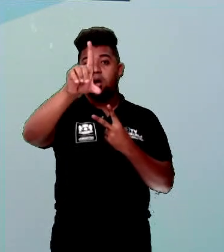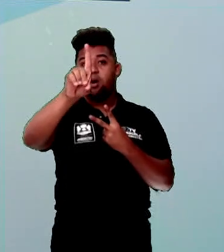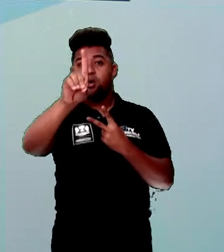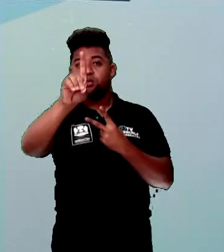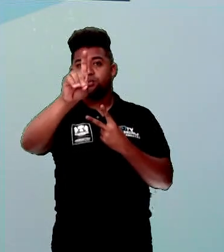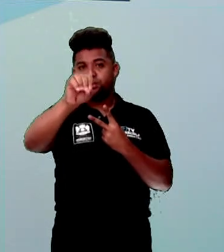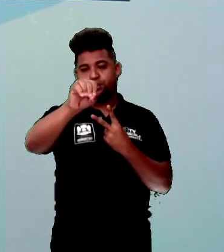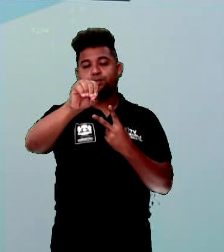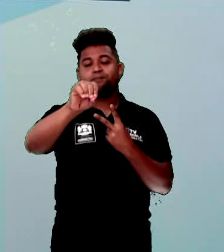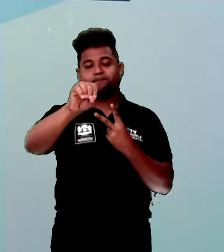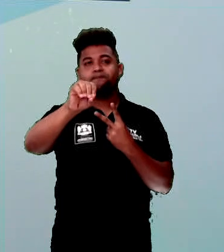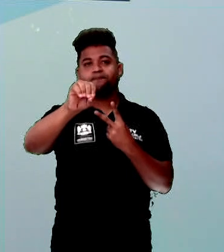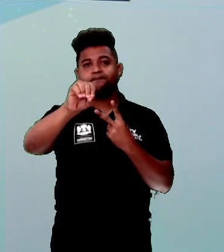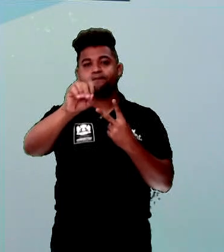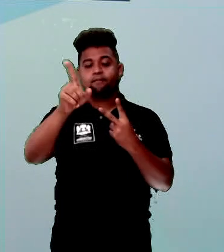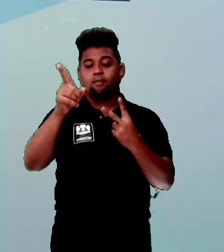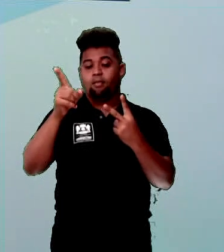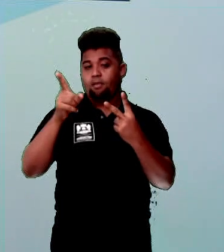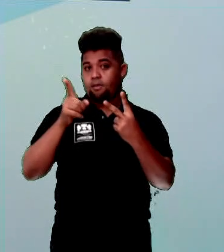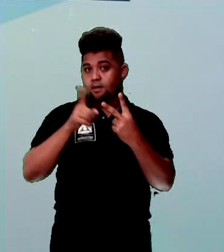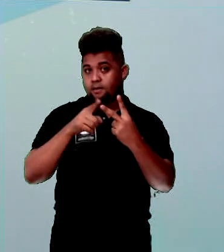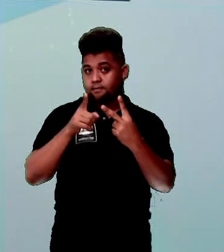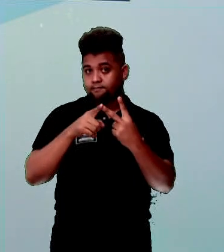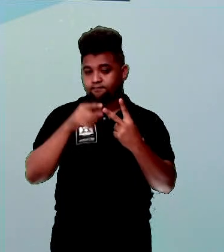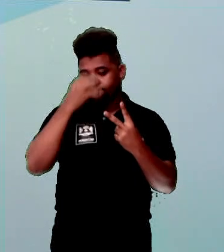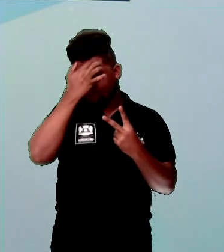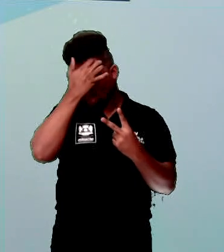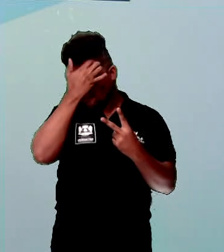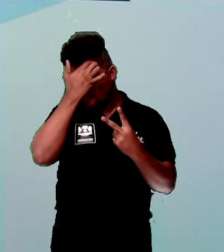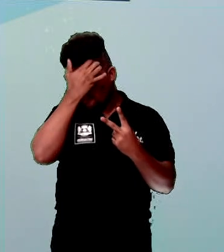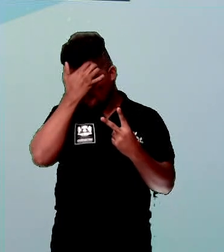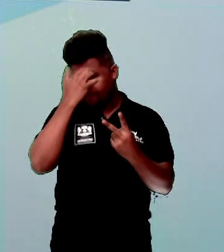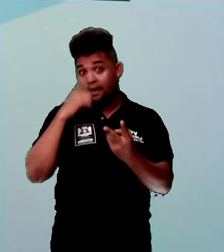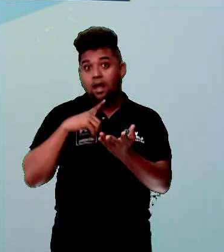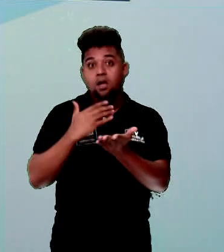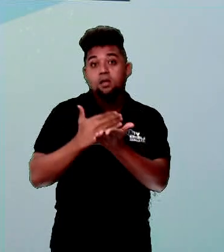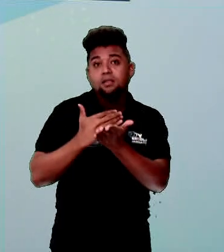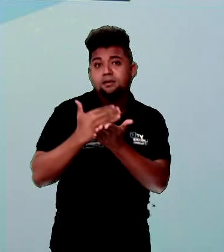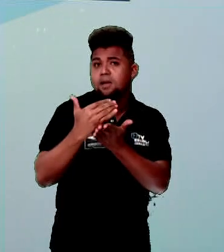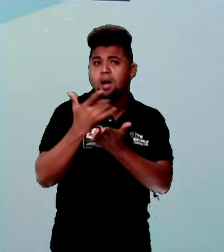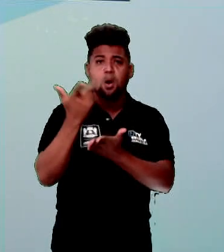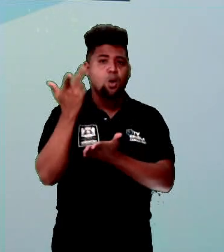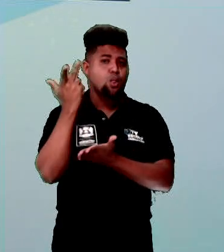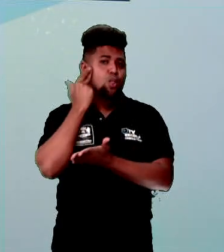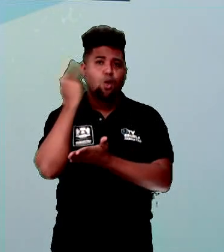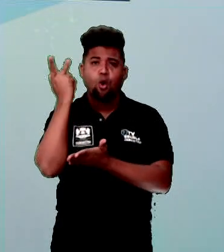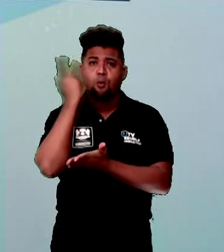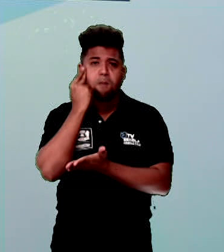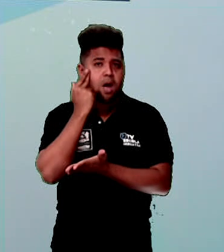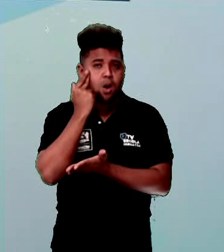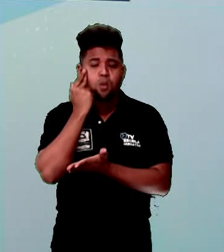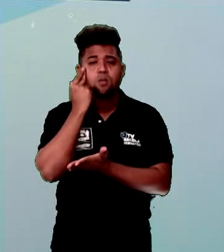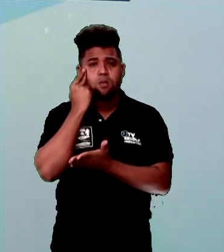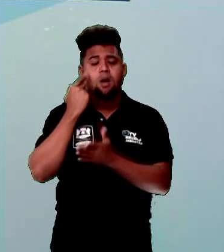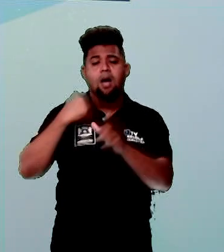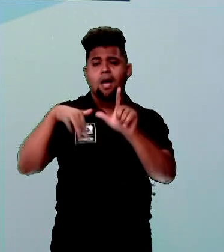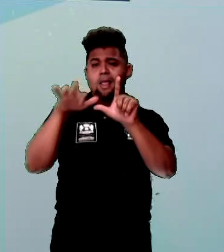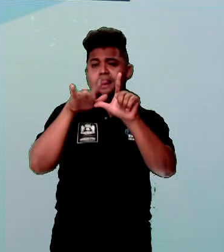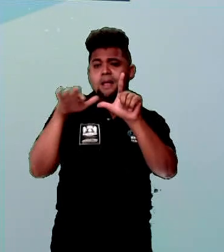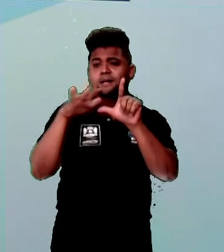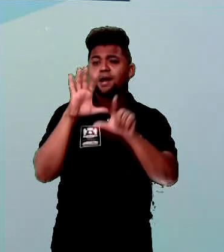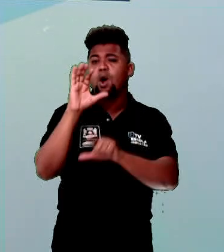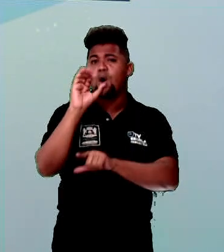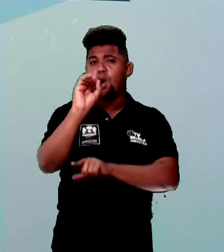A-N-D-O. Nós temos como inicial da palavra soluçando a letra S e final a letra